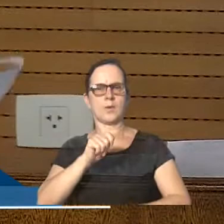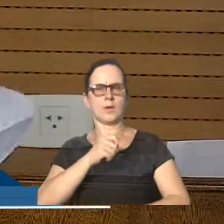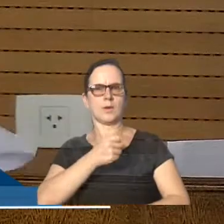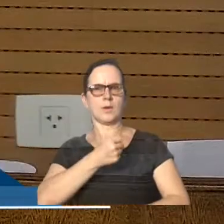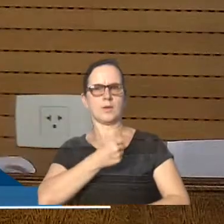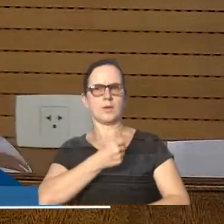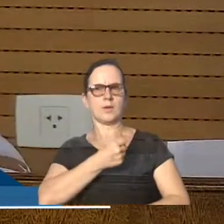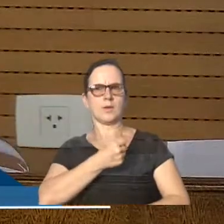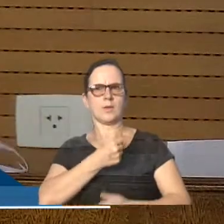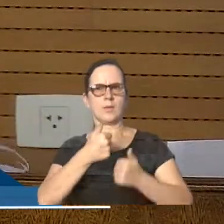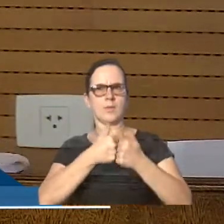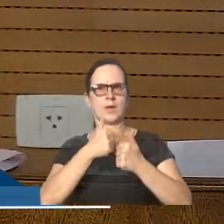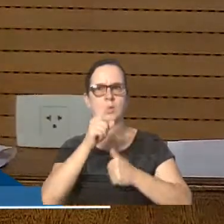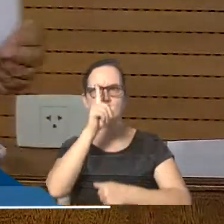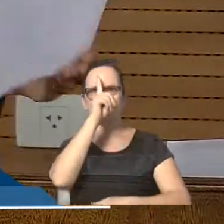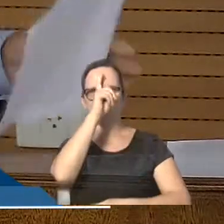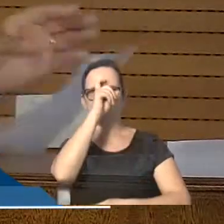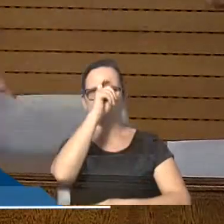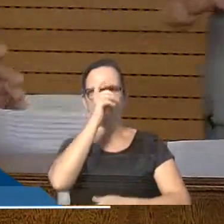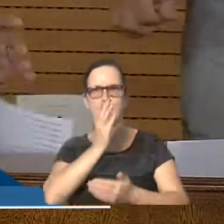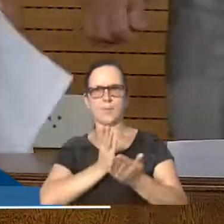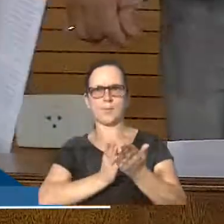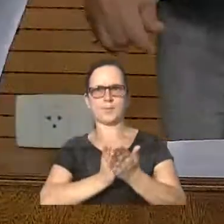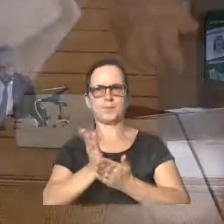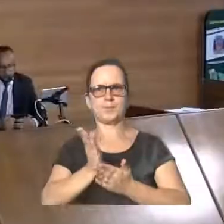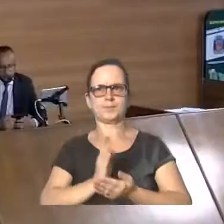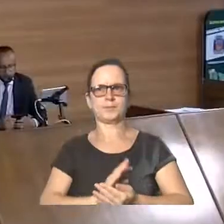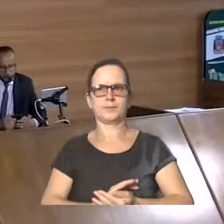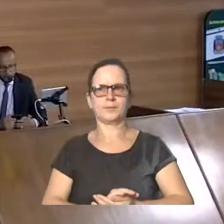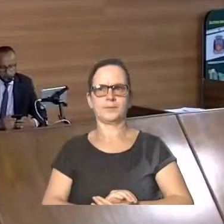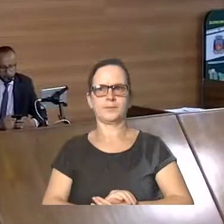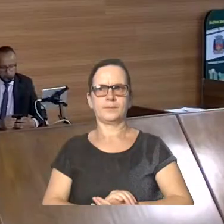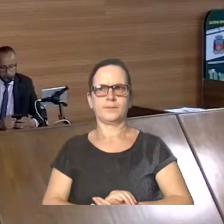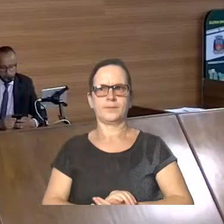Hospital Municipal de Cubatão. Camins.